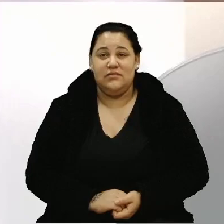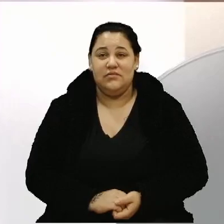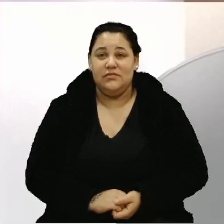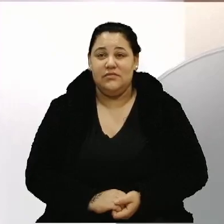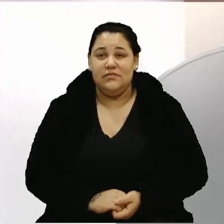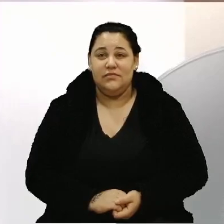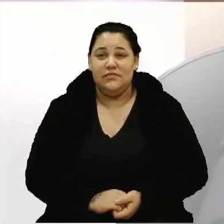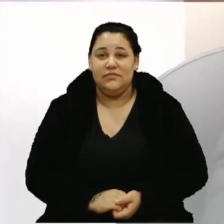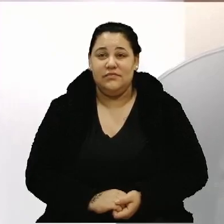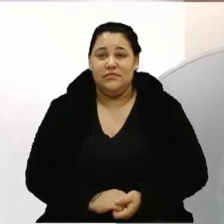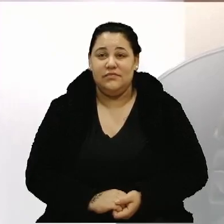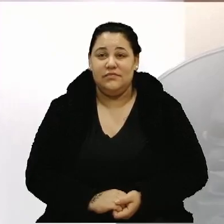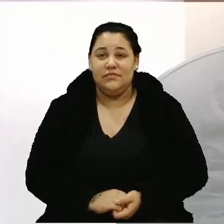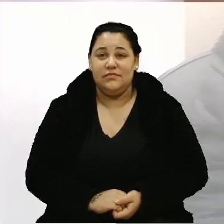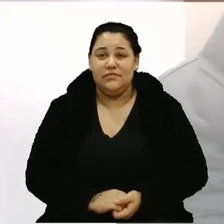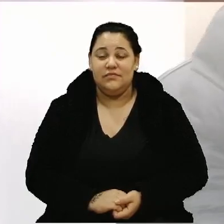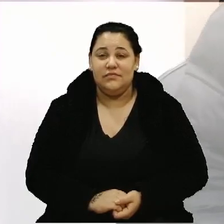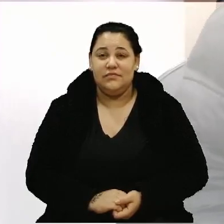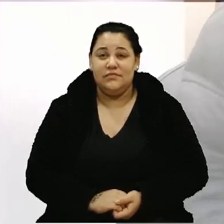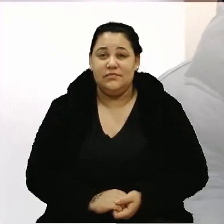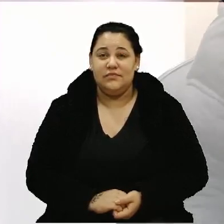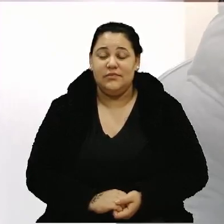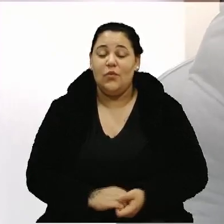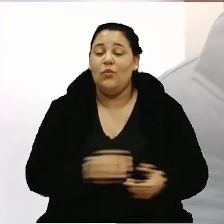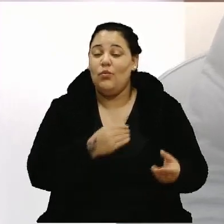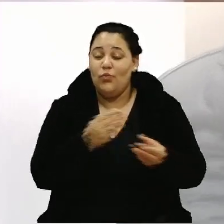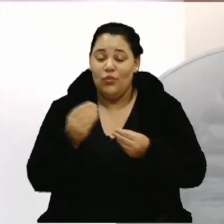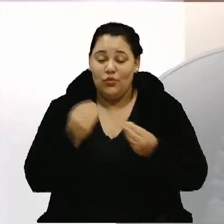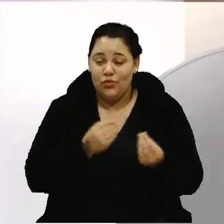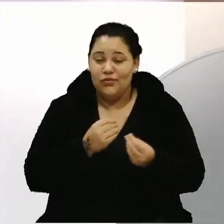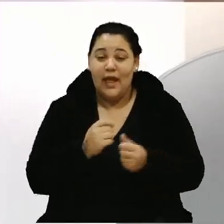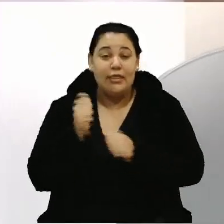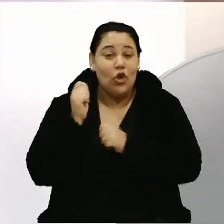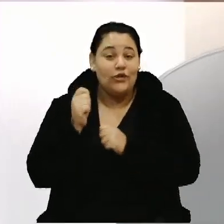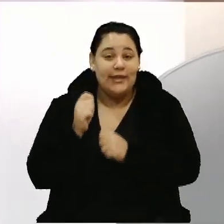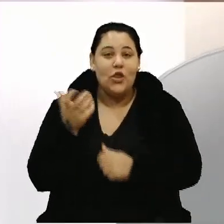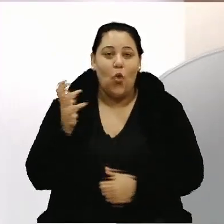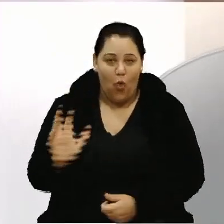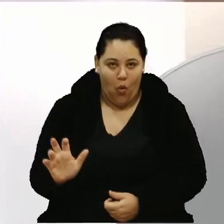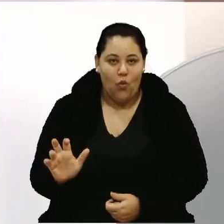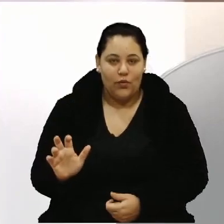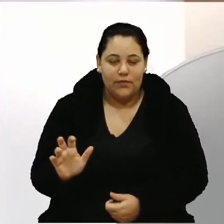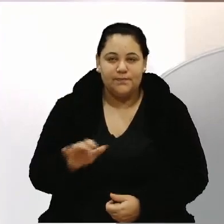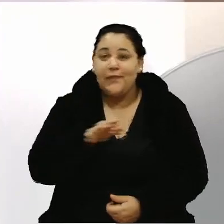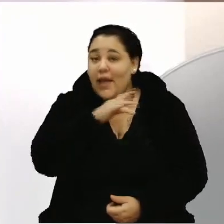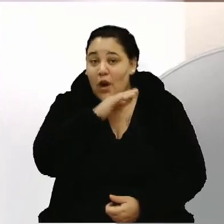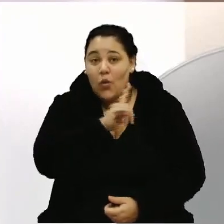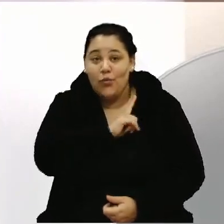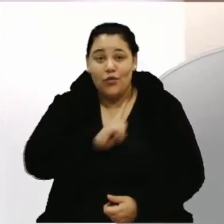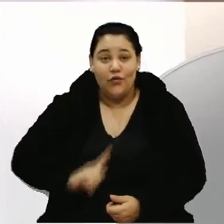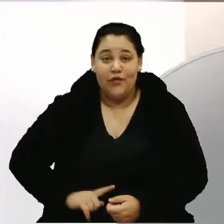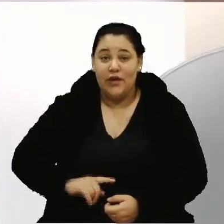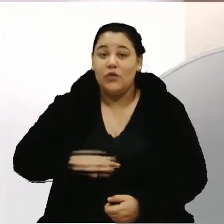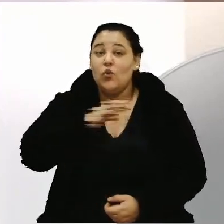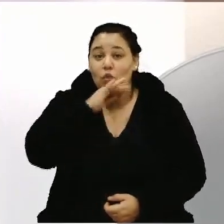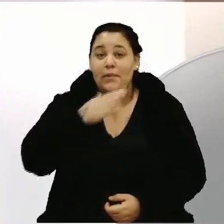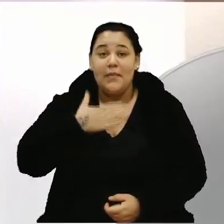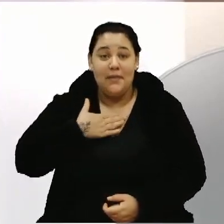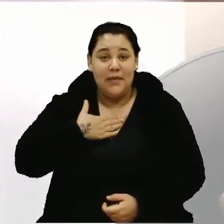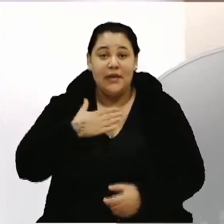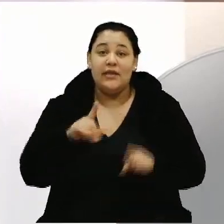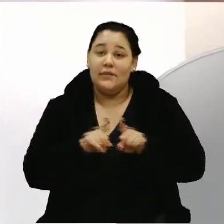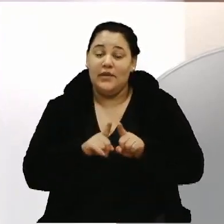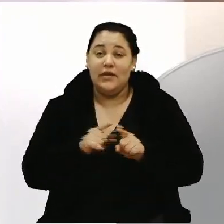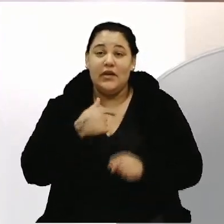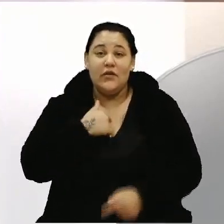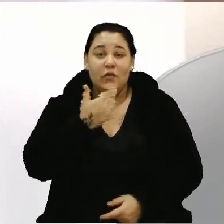Então, com muitos que estão lá torcendo contra, que é ruim para o governo e ruim para mim, eu